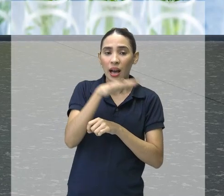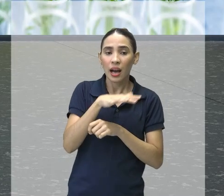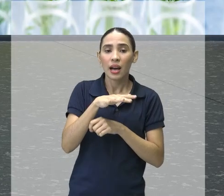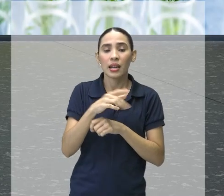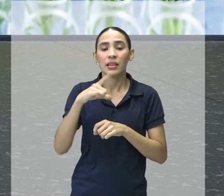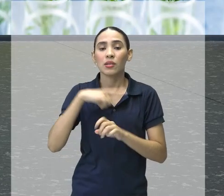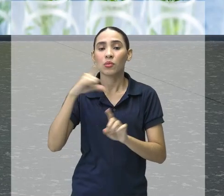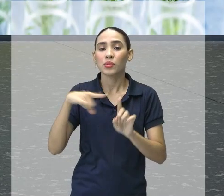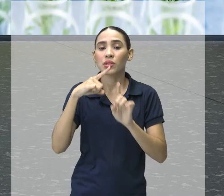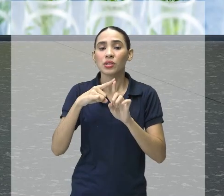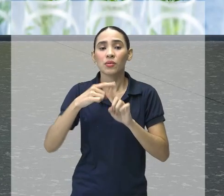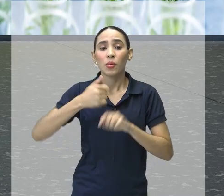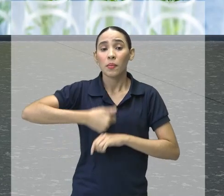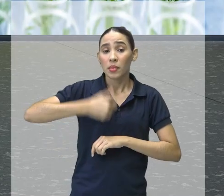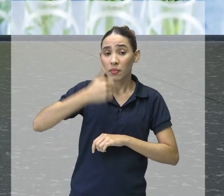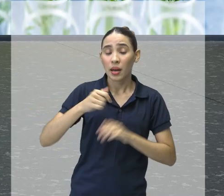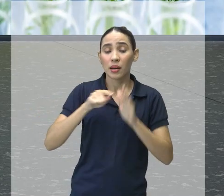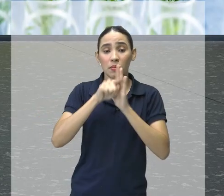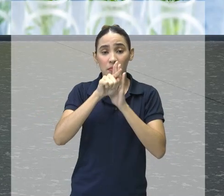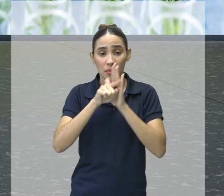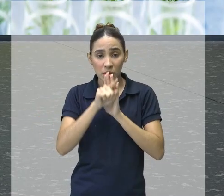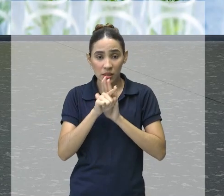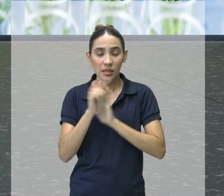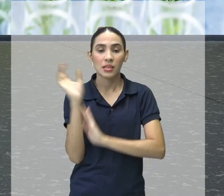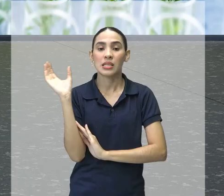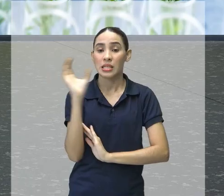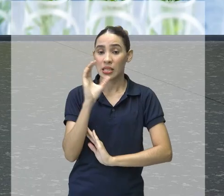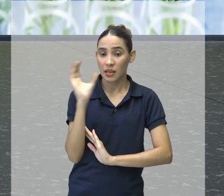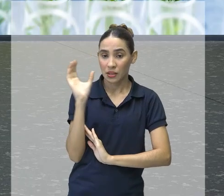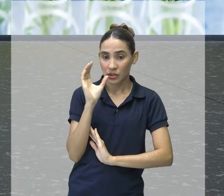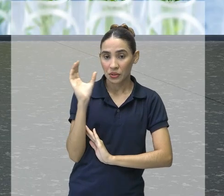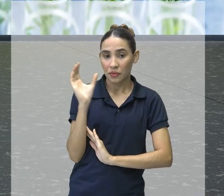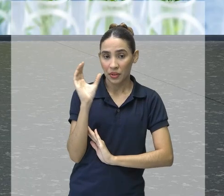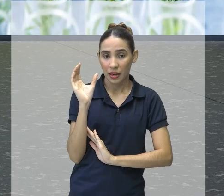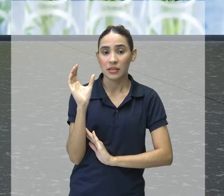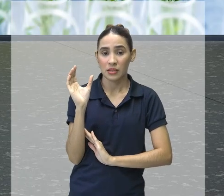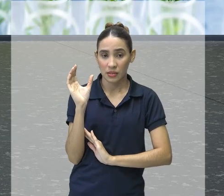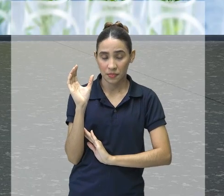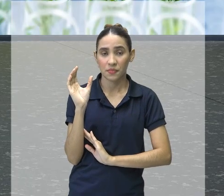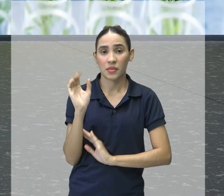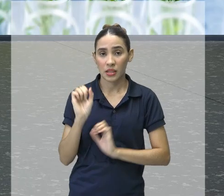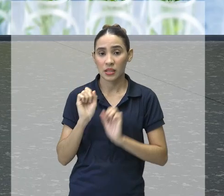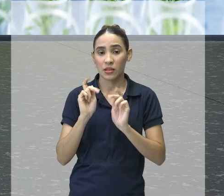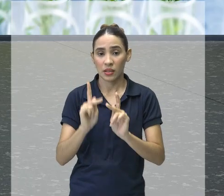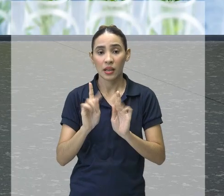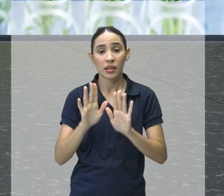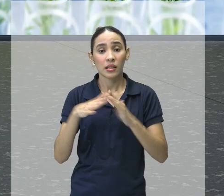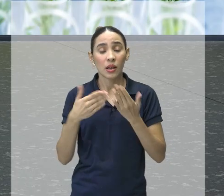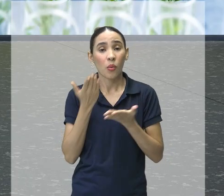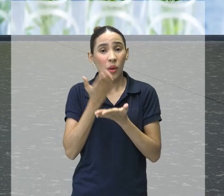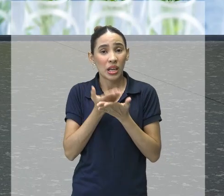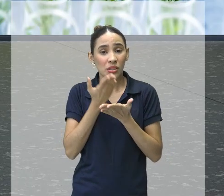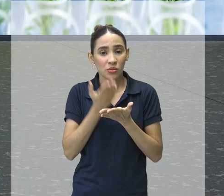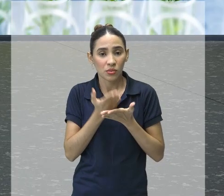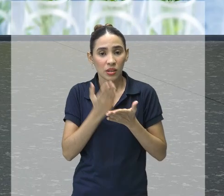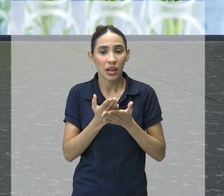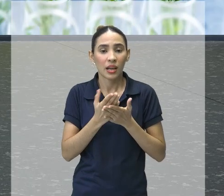com o objetivo primário de pesquisas científicas, sim,